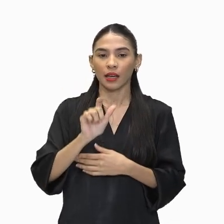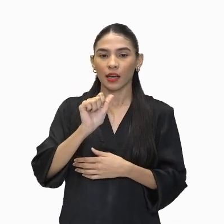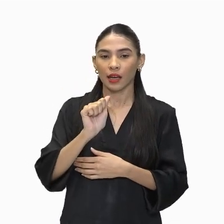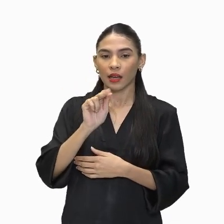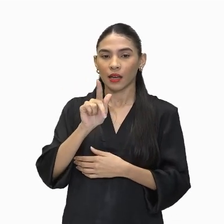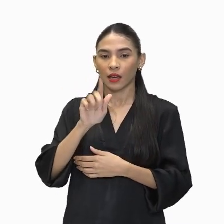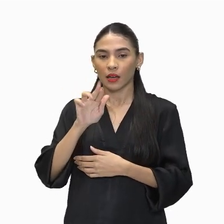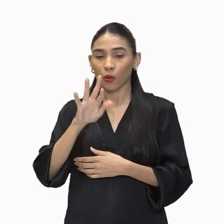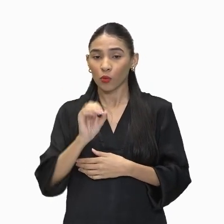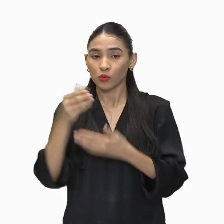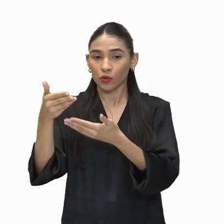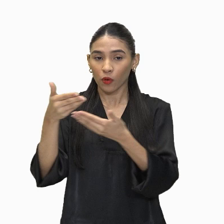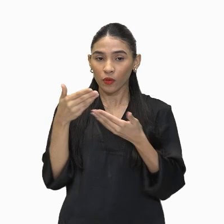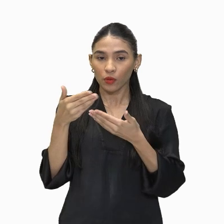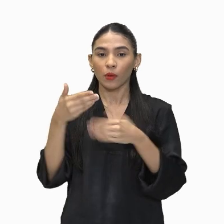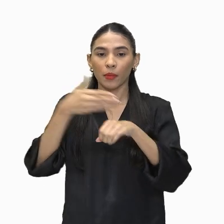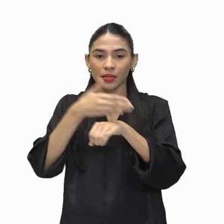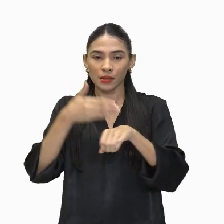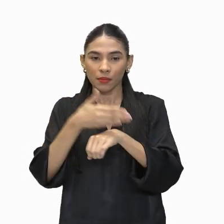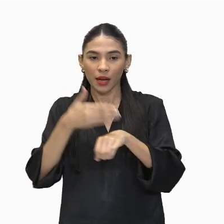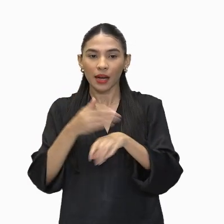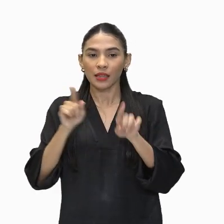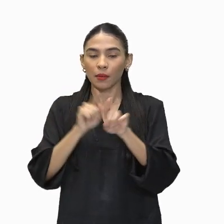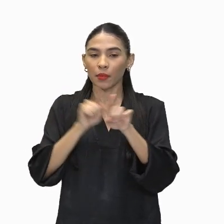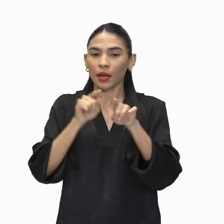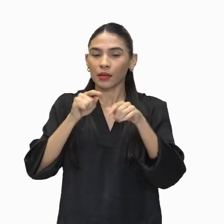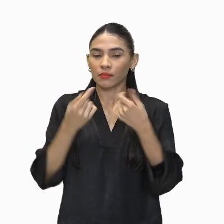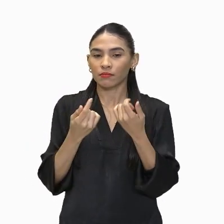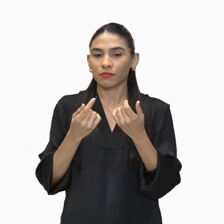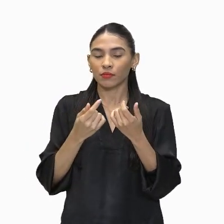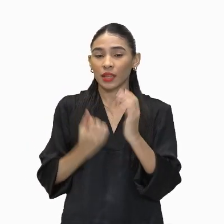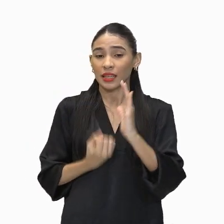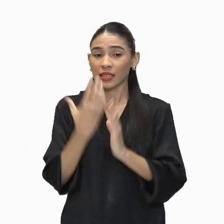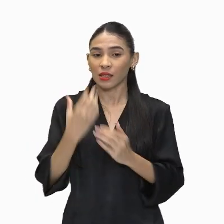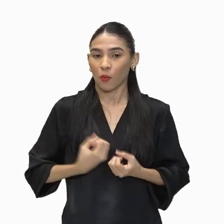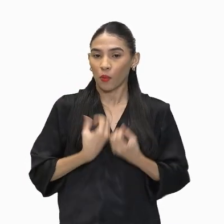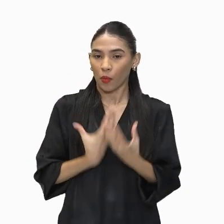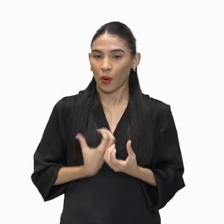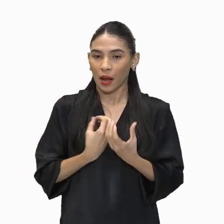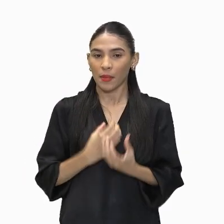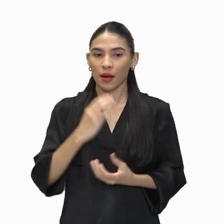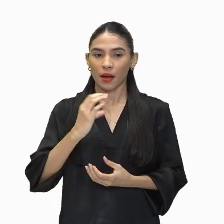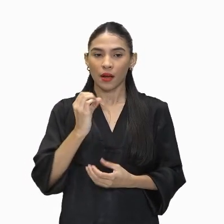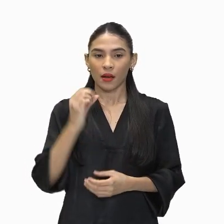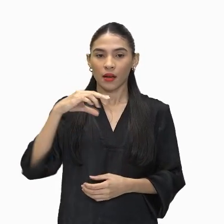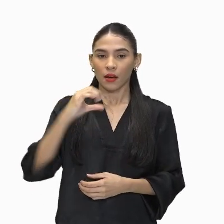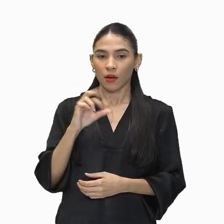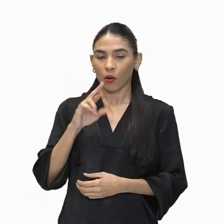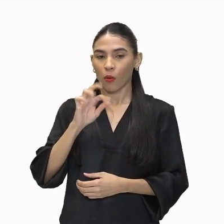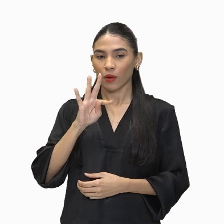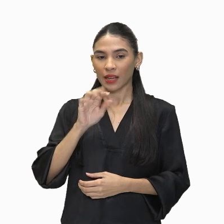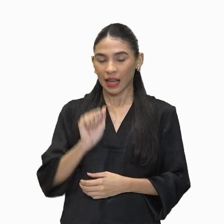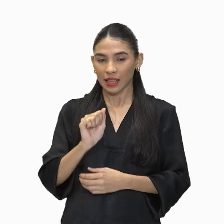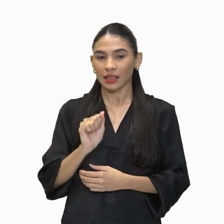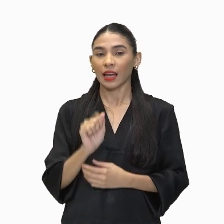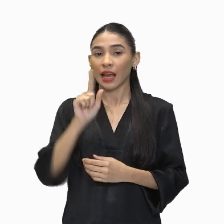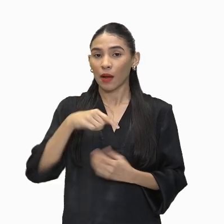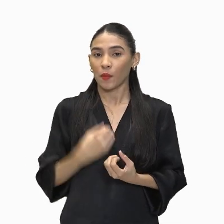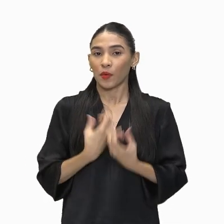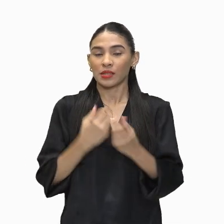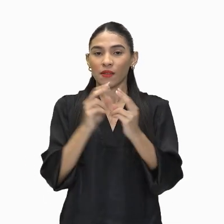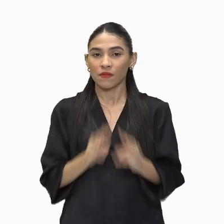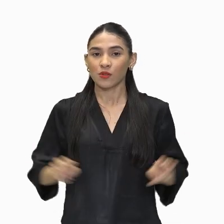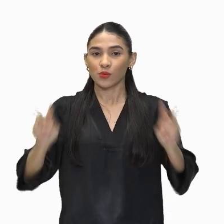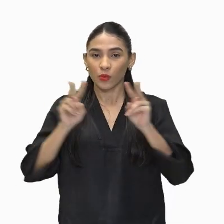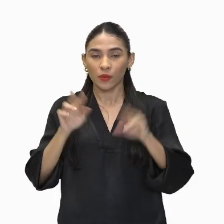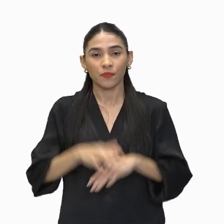poesia concreta, certo? Uma poesia que vai se tornar uma poesia visual. Então, para que a gente